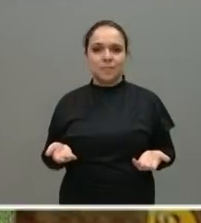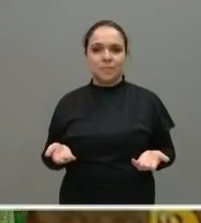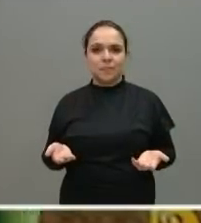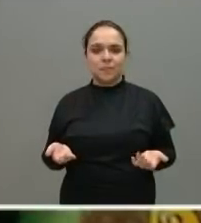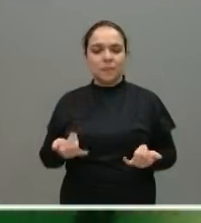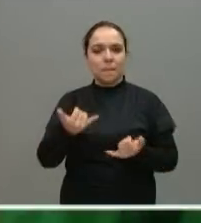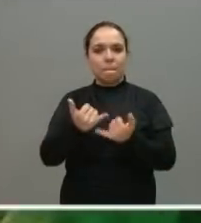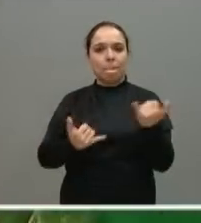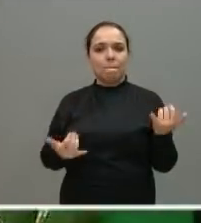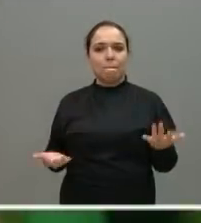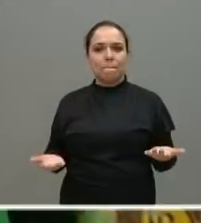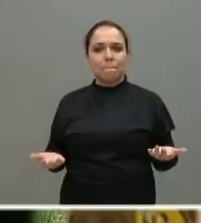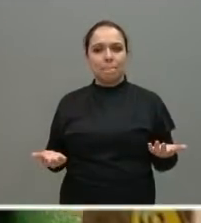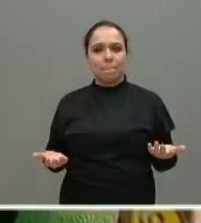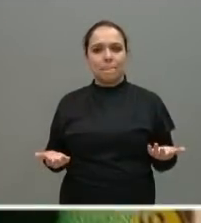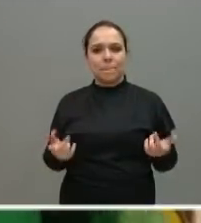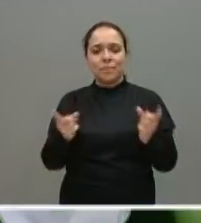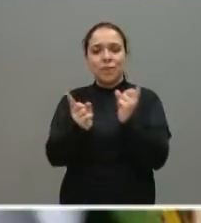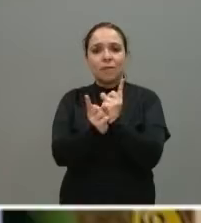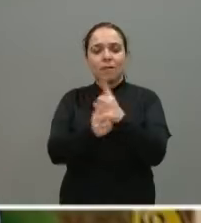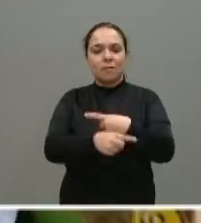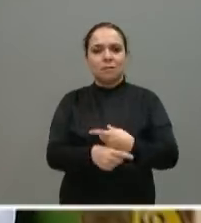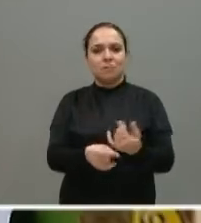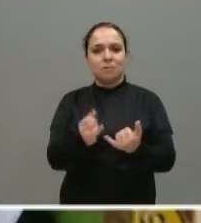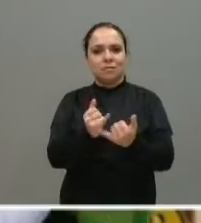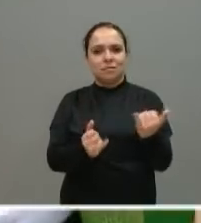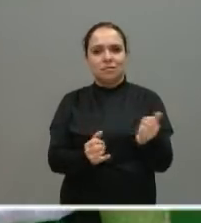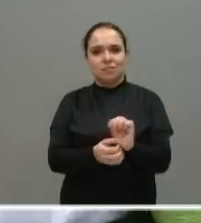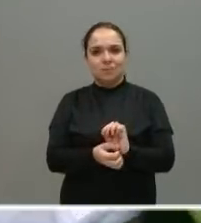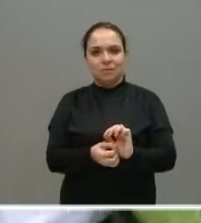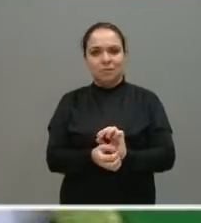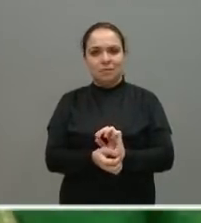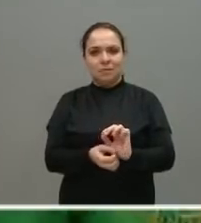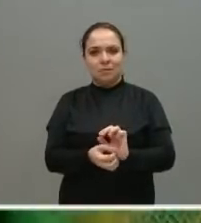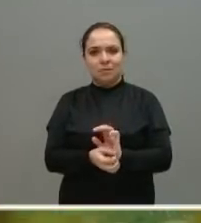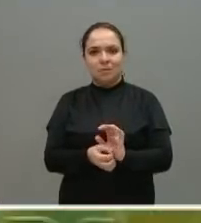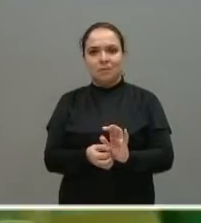Você sabe qual a inversão de tudo isso?